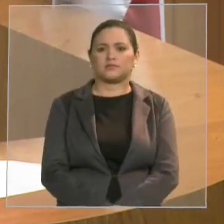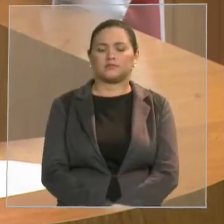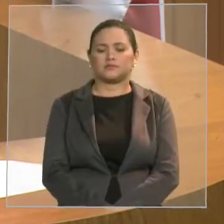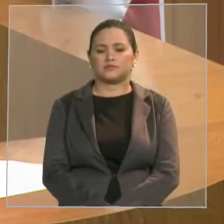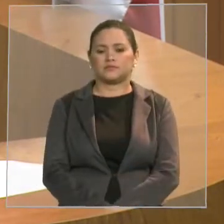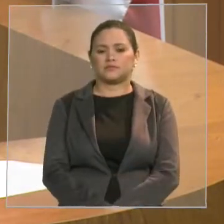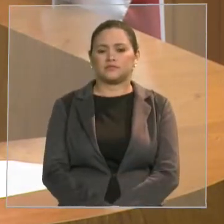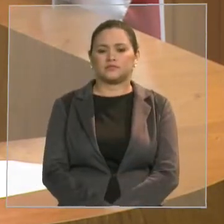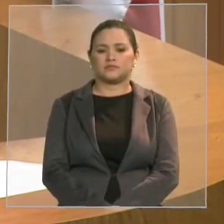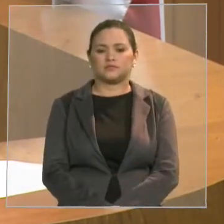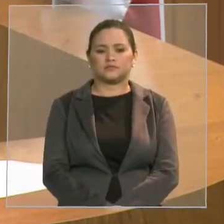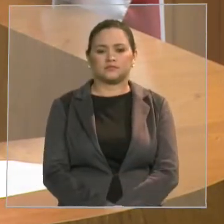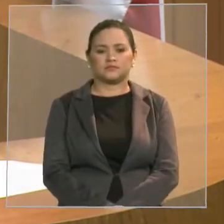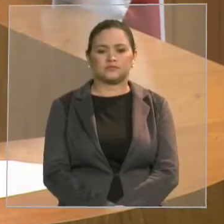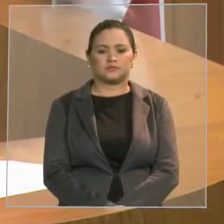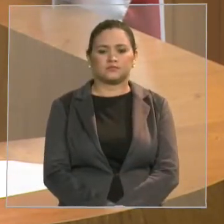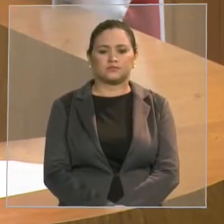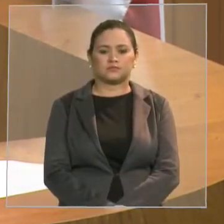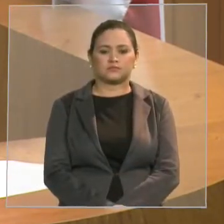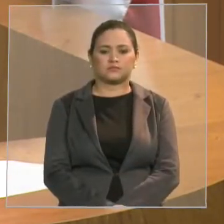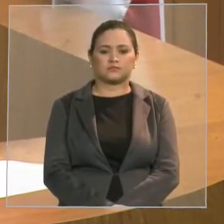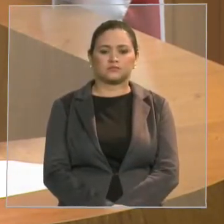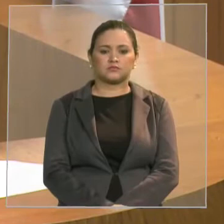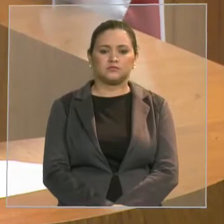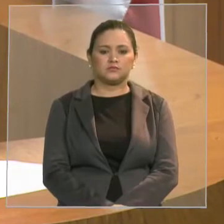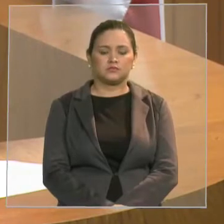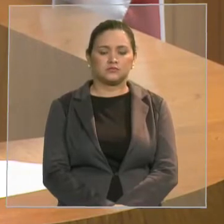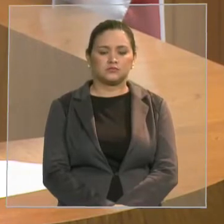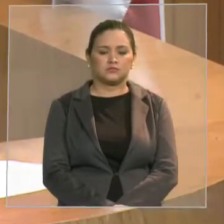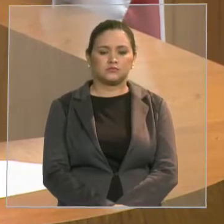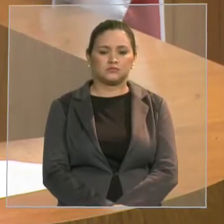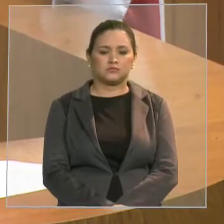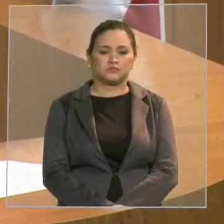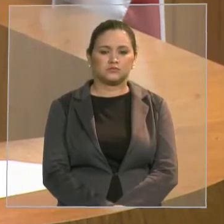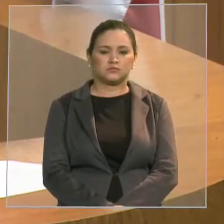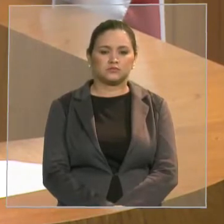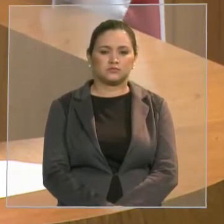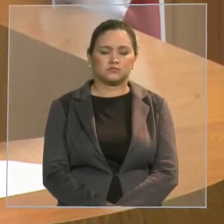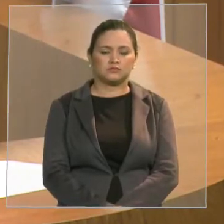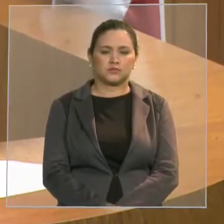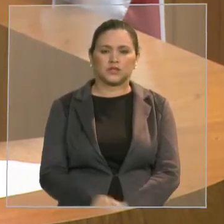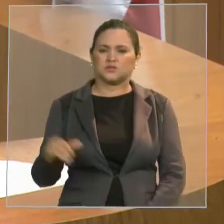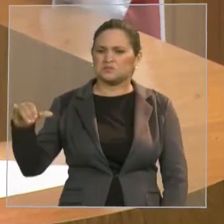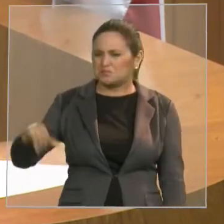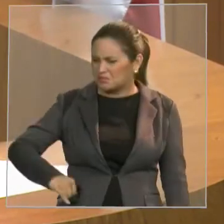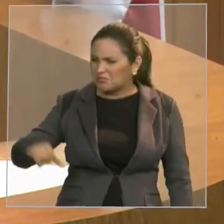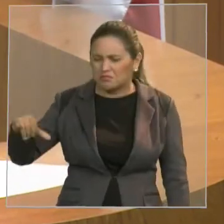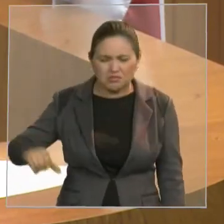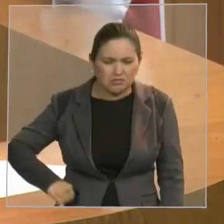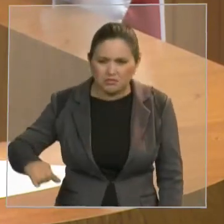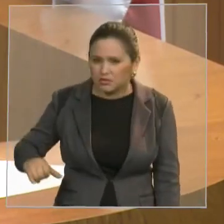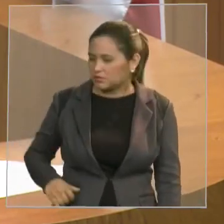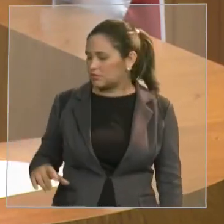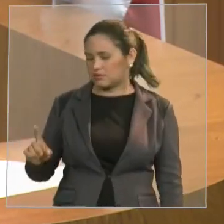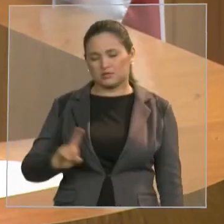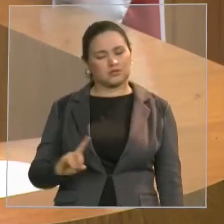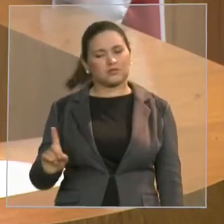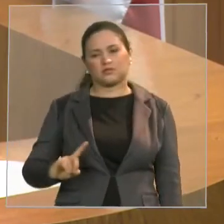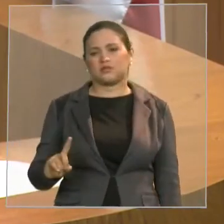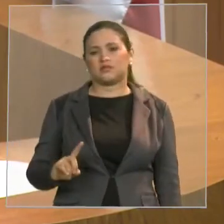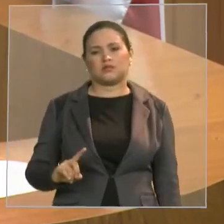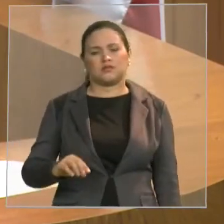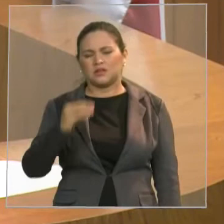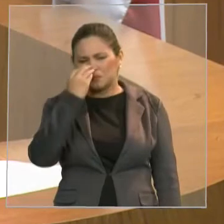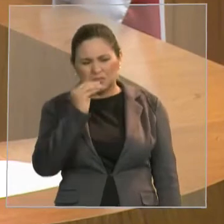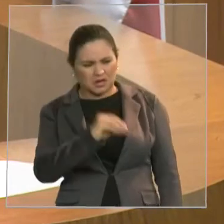outro procedimento. Então, a criança, não existe o padecer, não existe a negligência. O